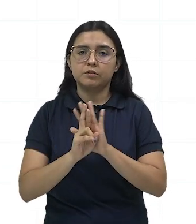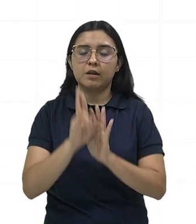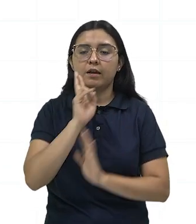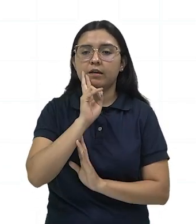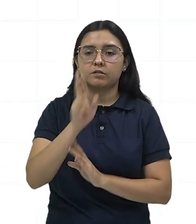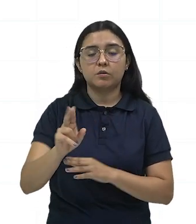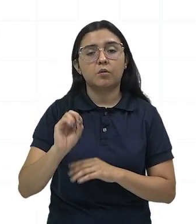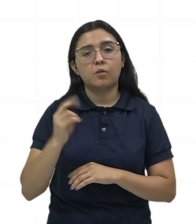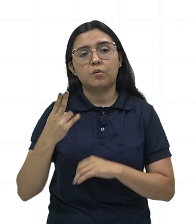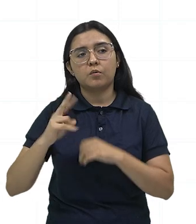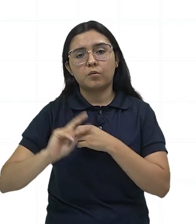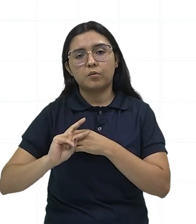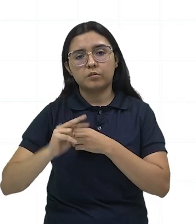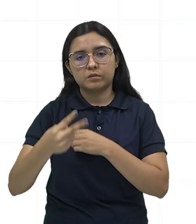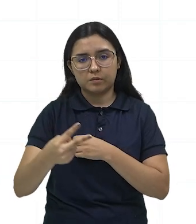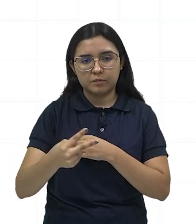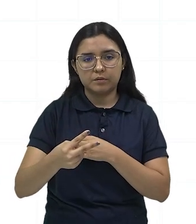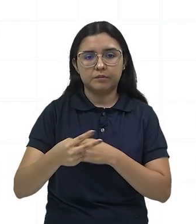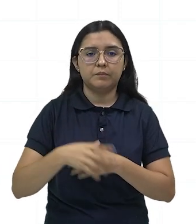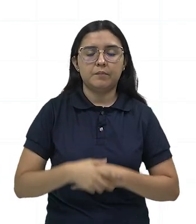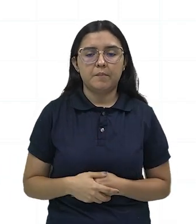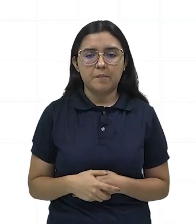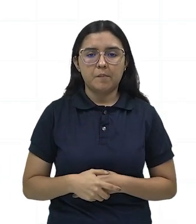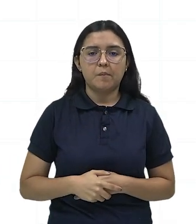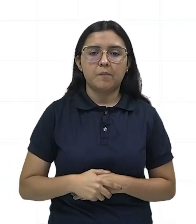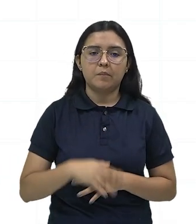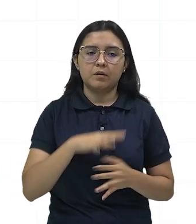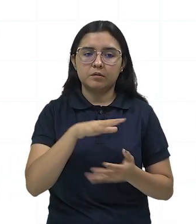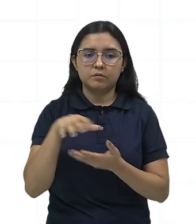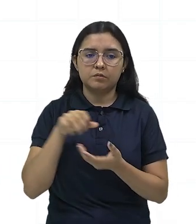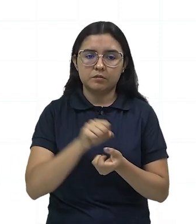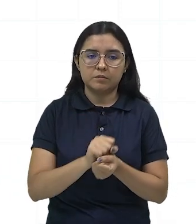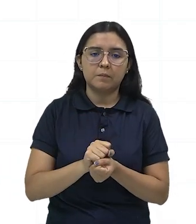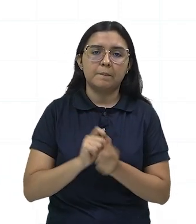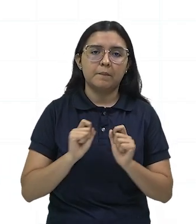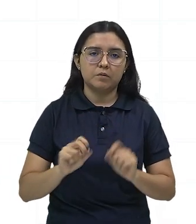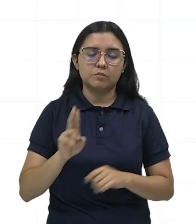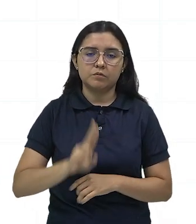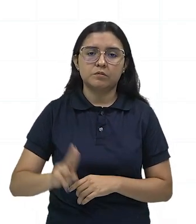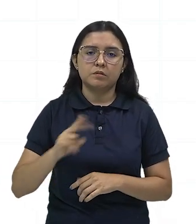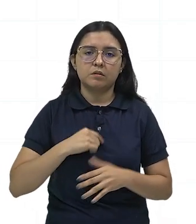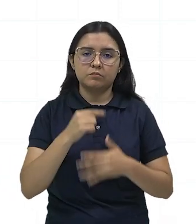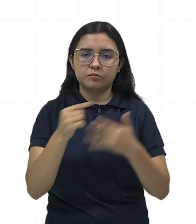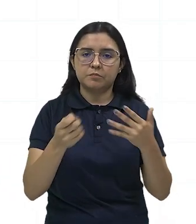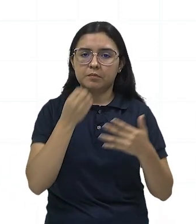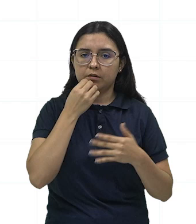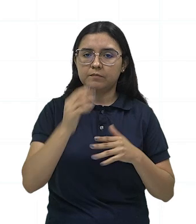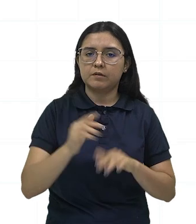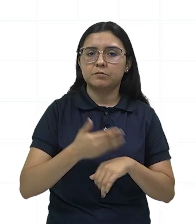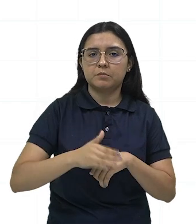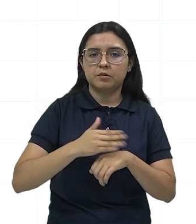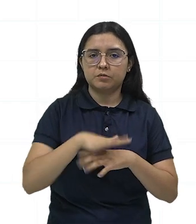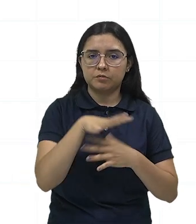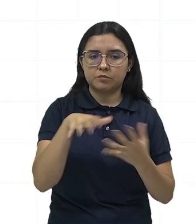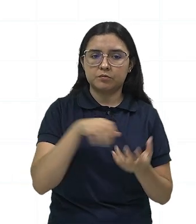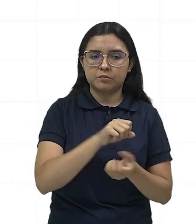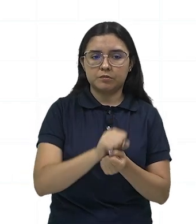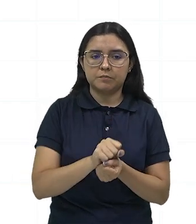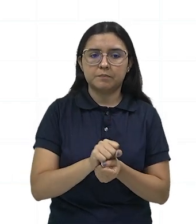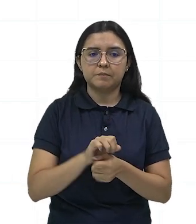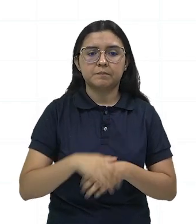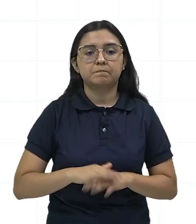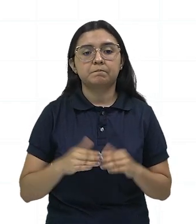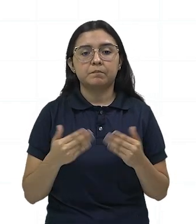ou consequência de uma série de eventos ou argumentos. Na sustentabilidade, eu posso usar para destacar os benefícios das práticas sustentáveis. Olha